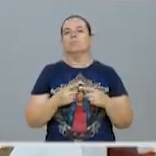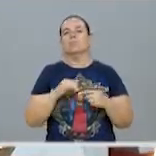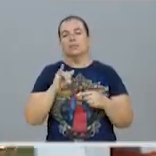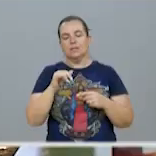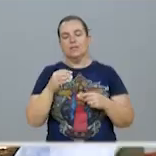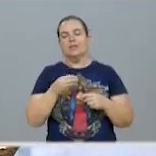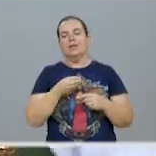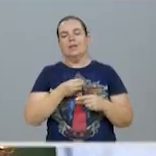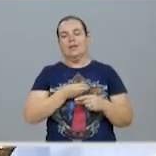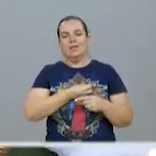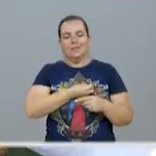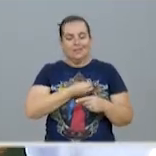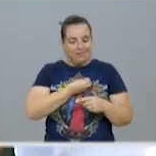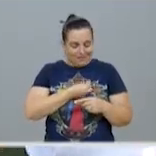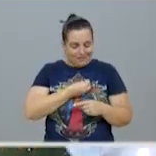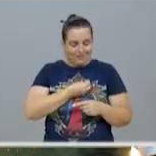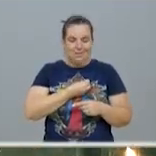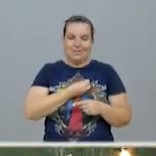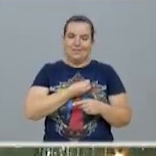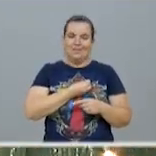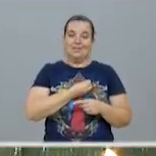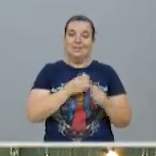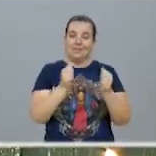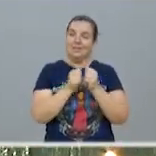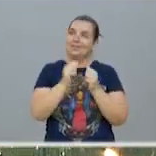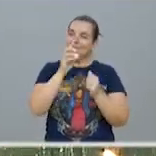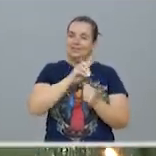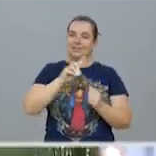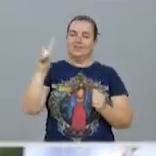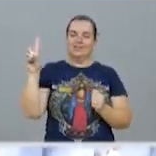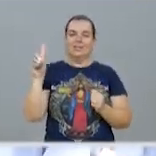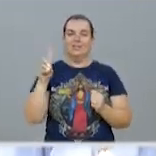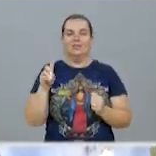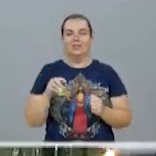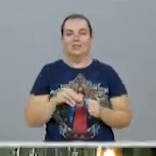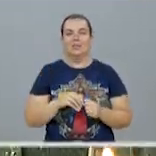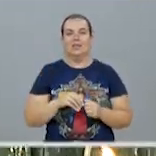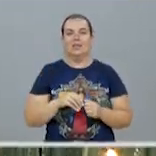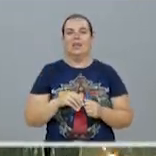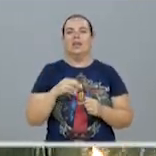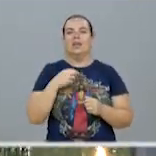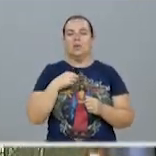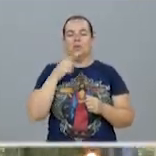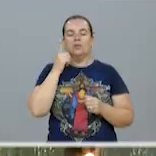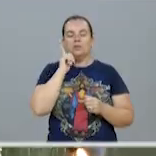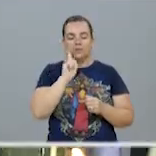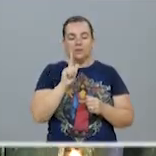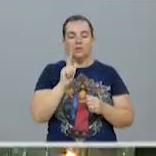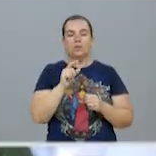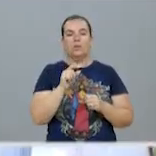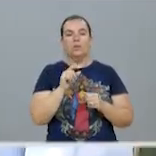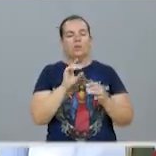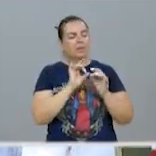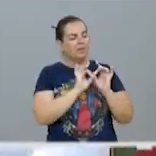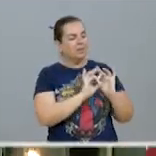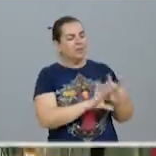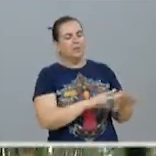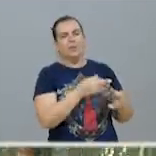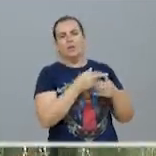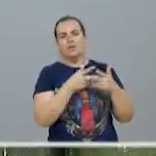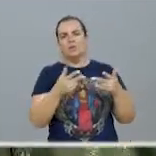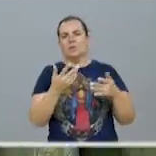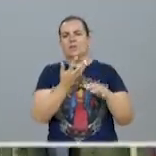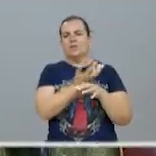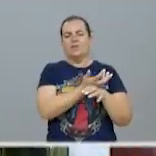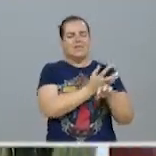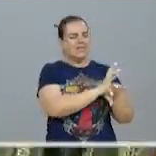Deus me faz, de alguma forma, me desapegar das coisas, ter um horizonte mais extenso, um